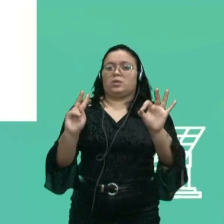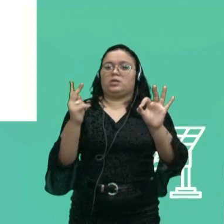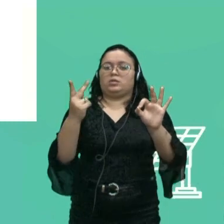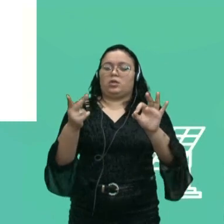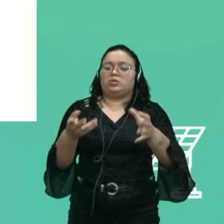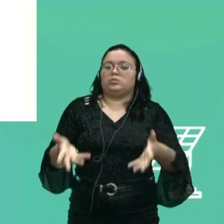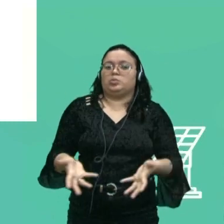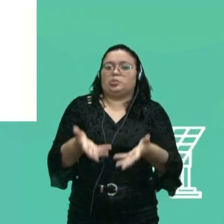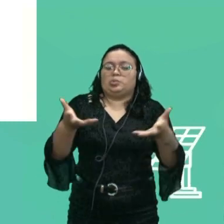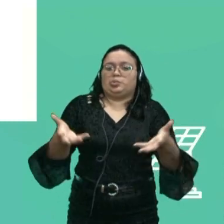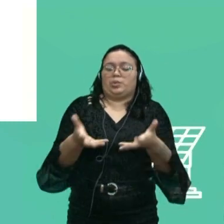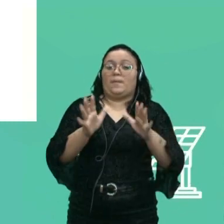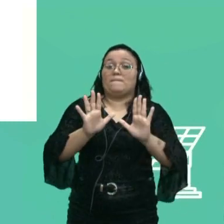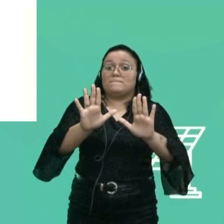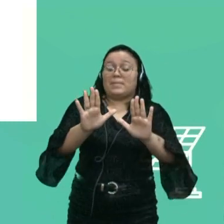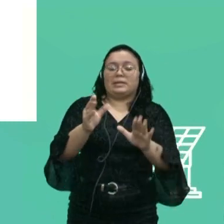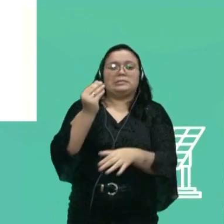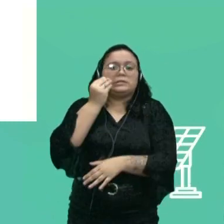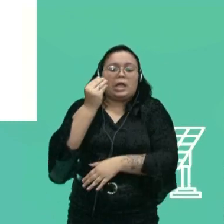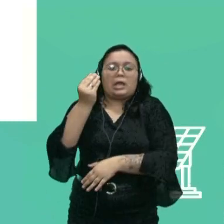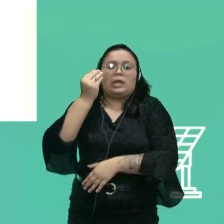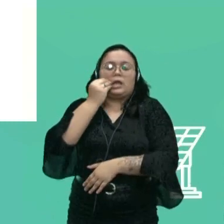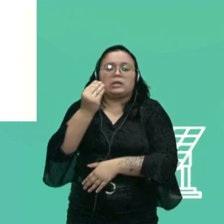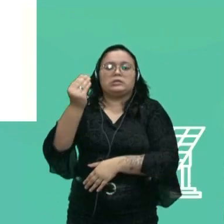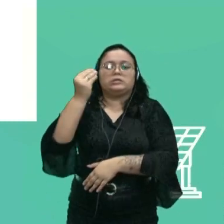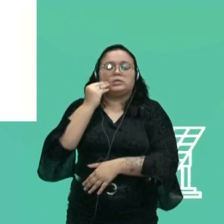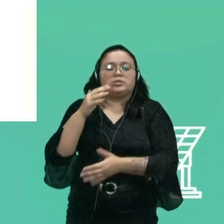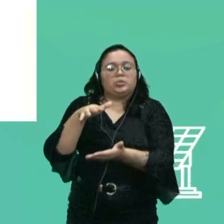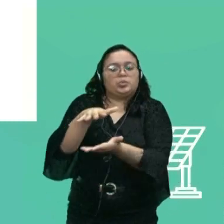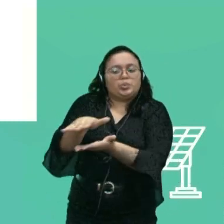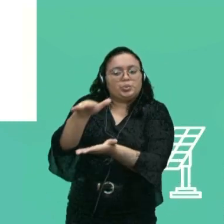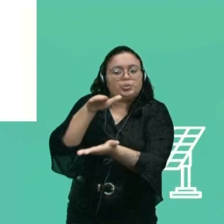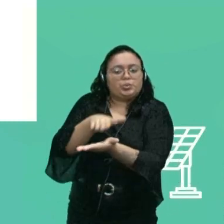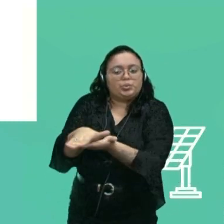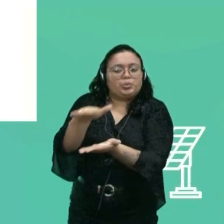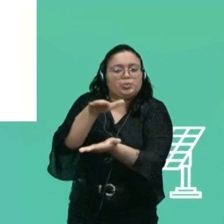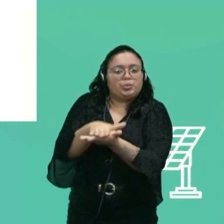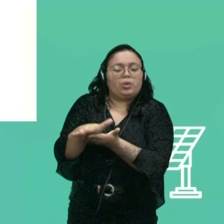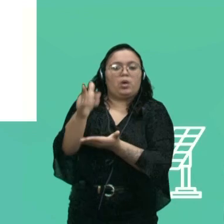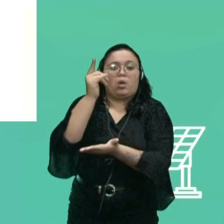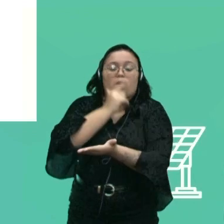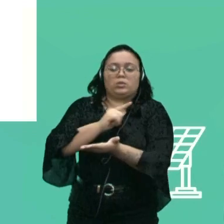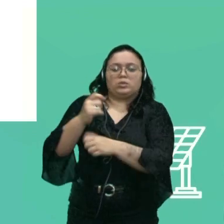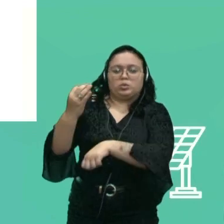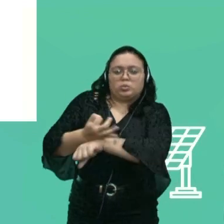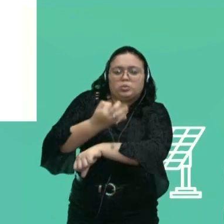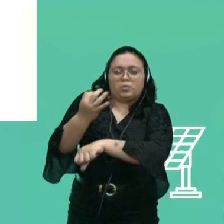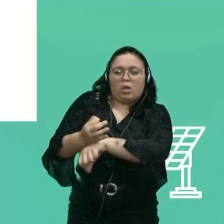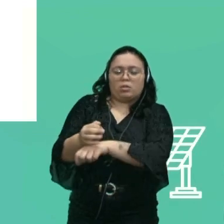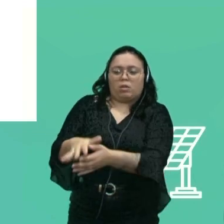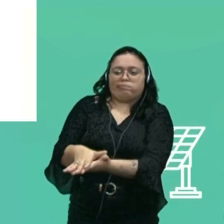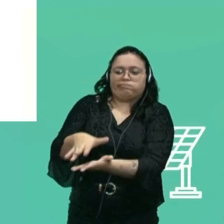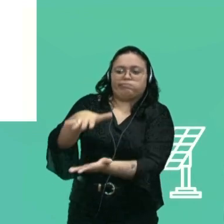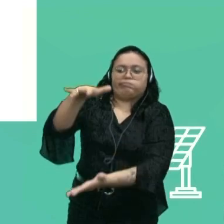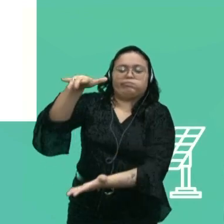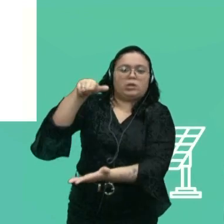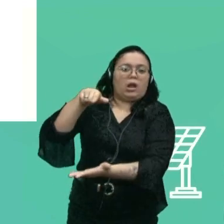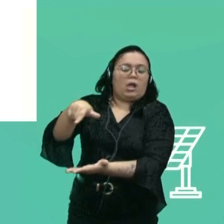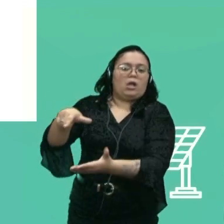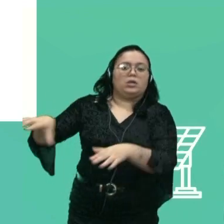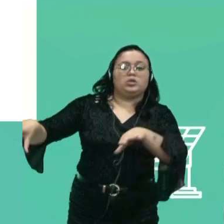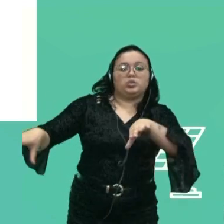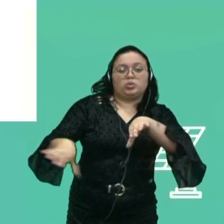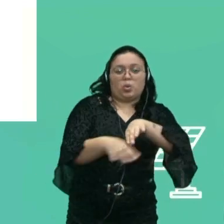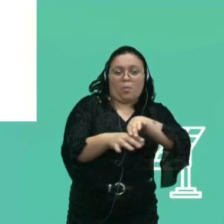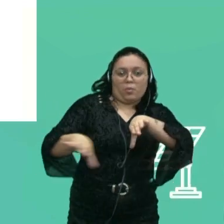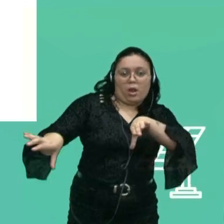Isso só depois de testes de fadiga suportarem esse nível de enriquecimento na tubulação em aço